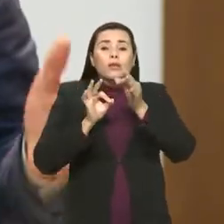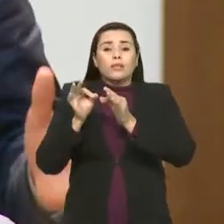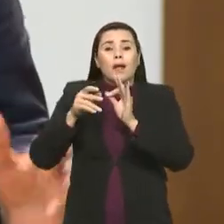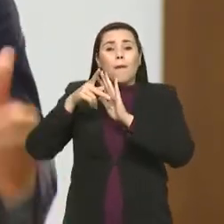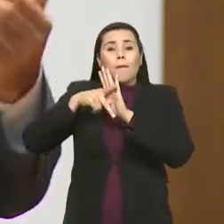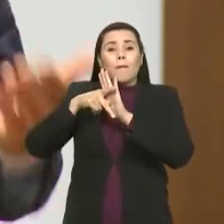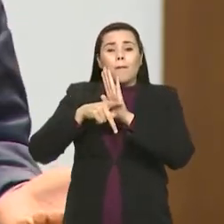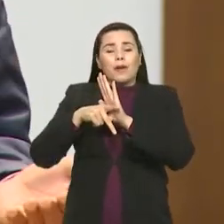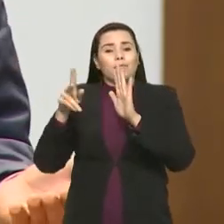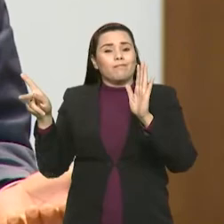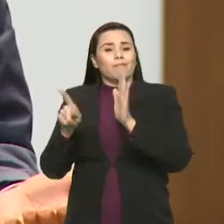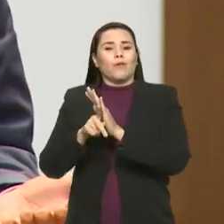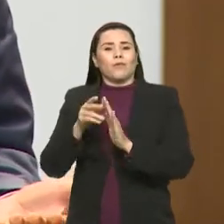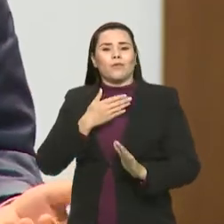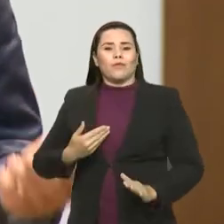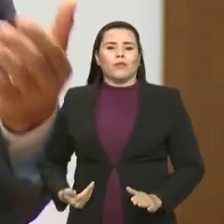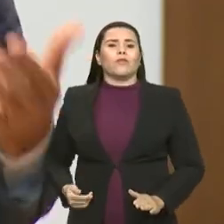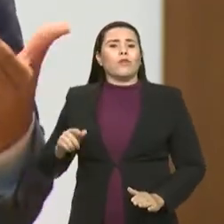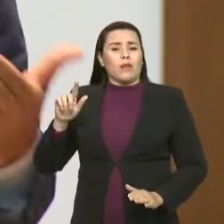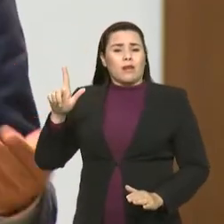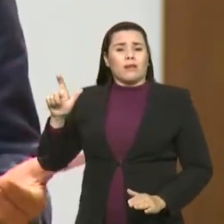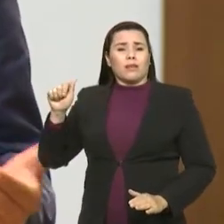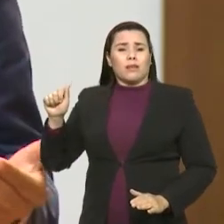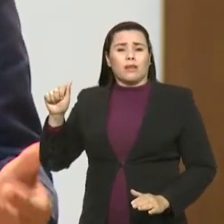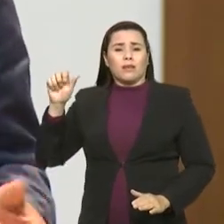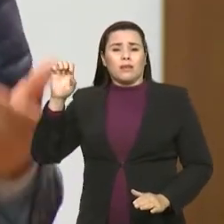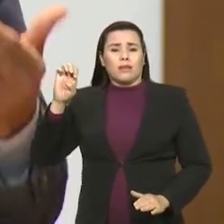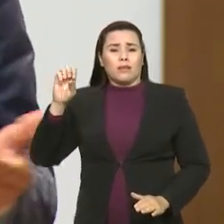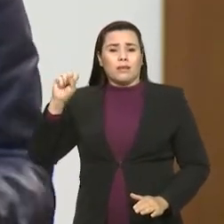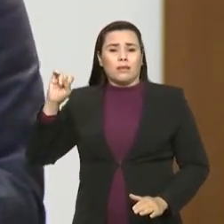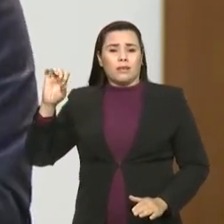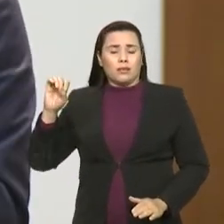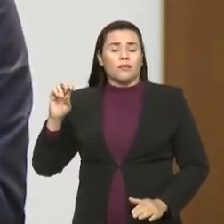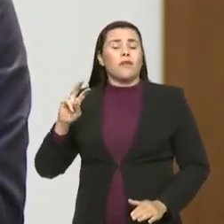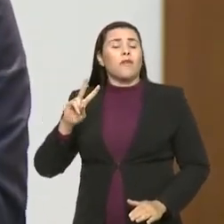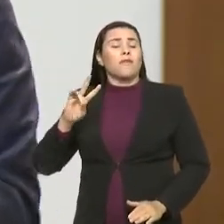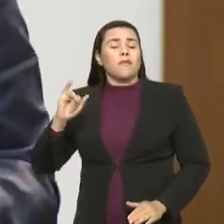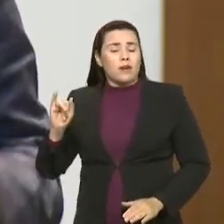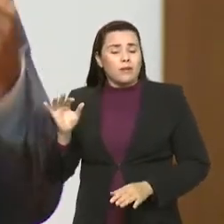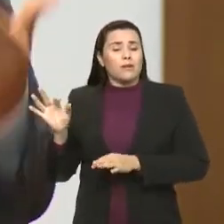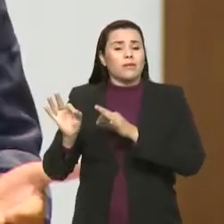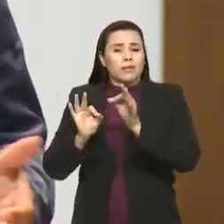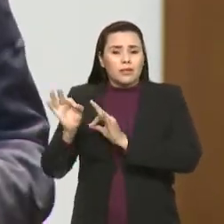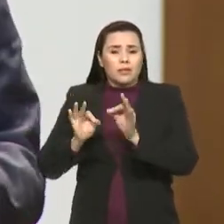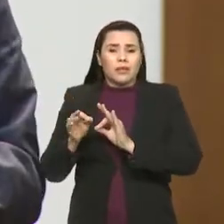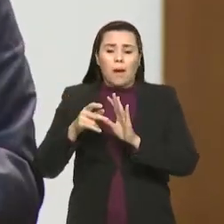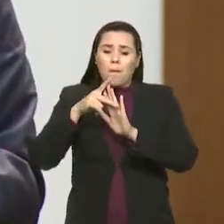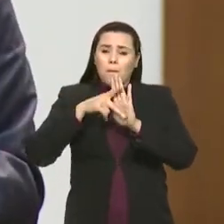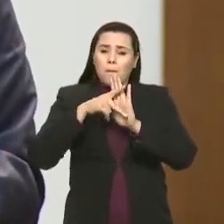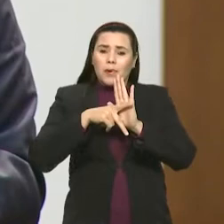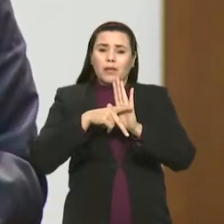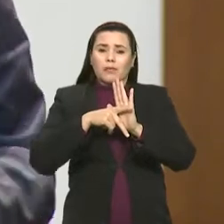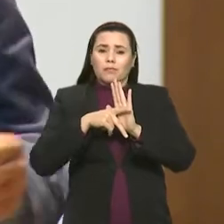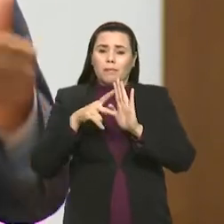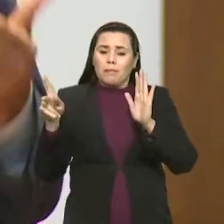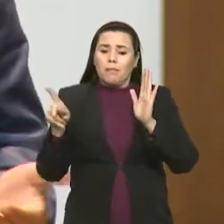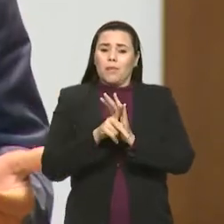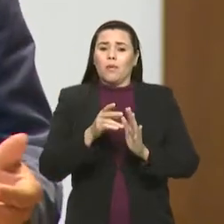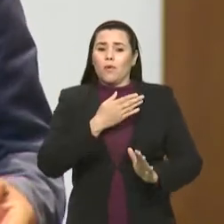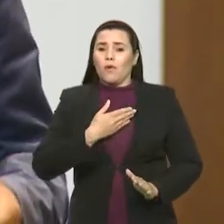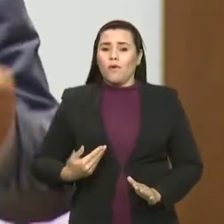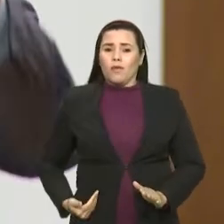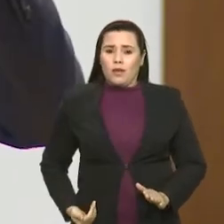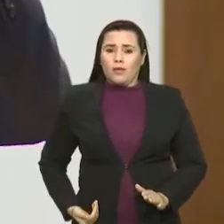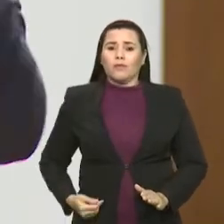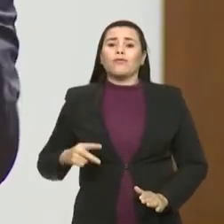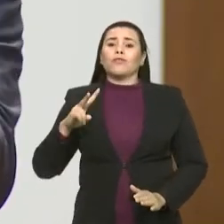Bonfim vai apresentar um plano de governo que vai contemplar os anseios da sociedade, os anseios da população. Um plano